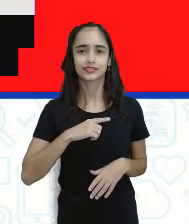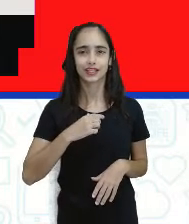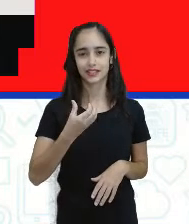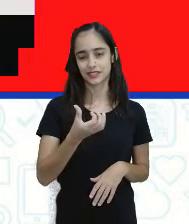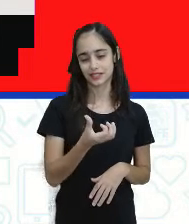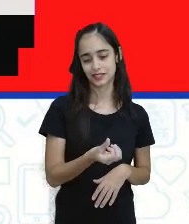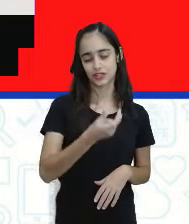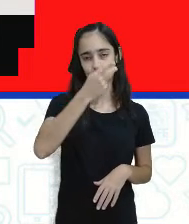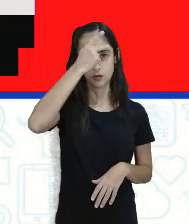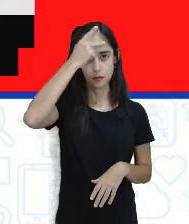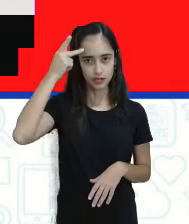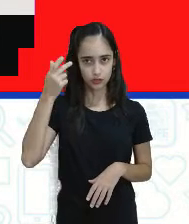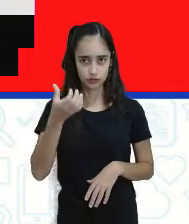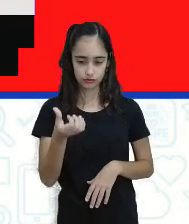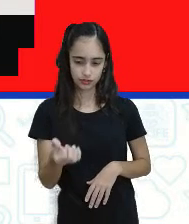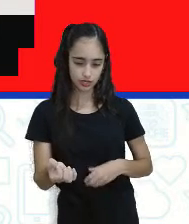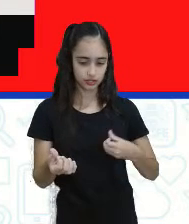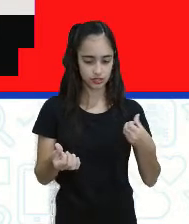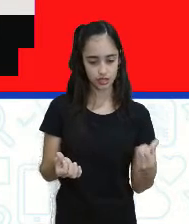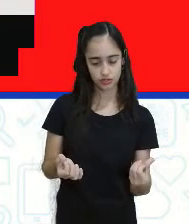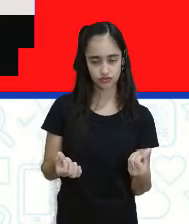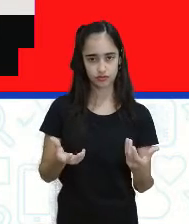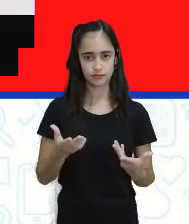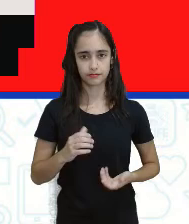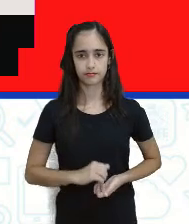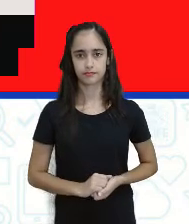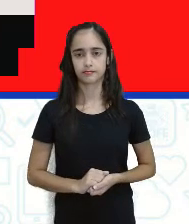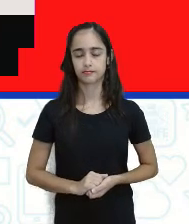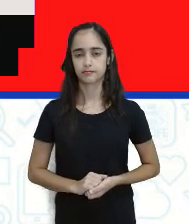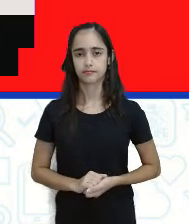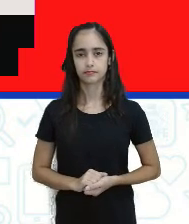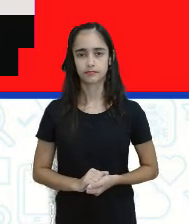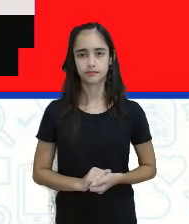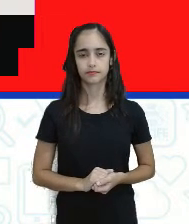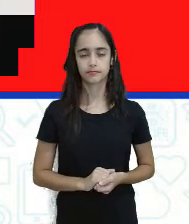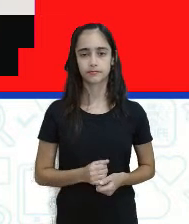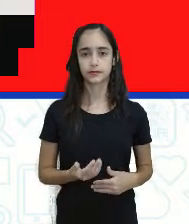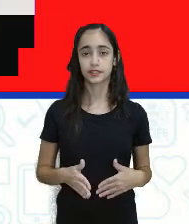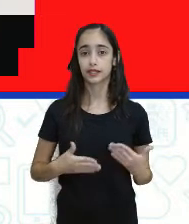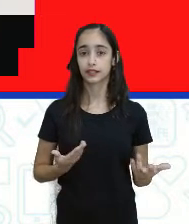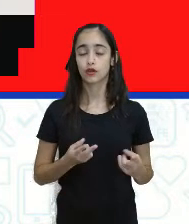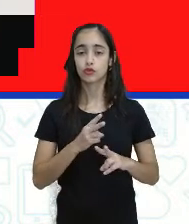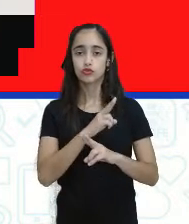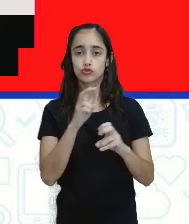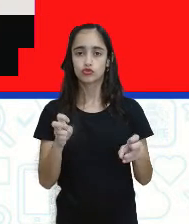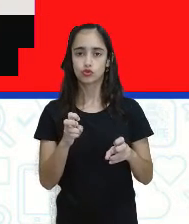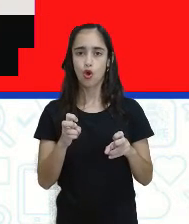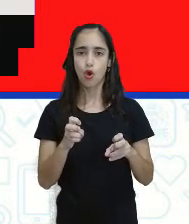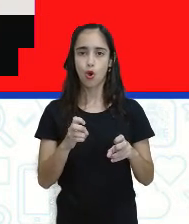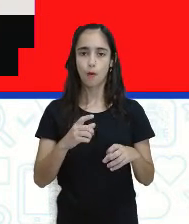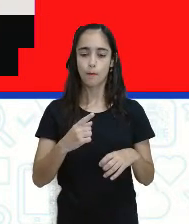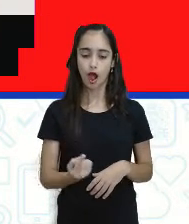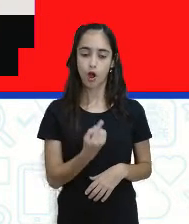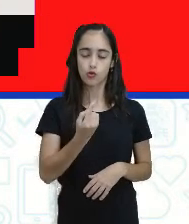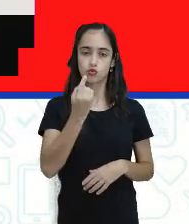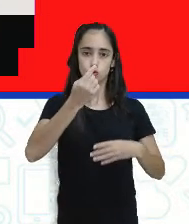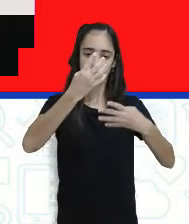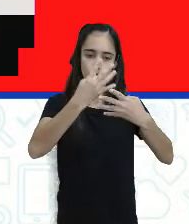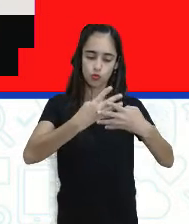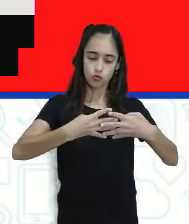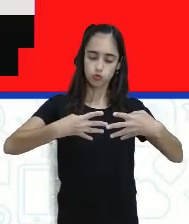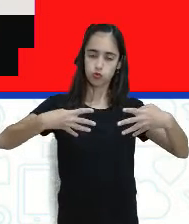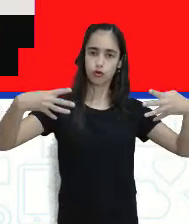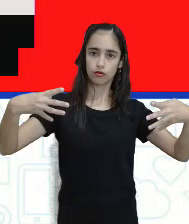lado para jogar. Então, ó, em relação à altura da rede, né, nós temos aí, para a